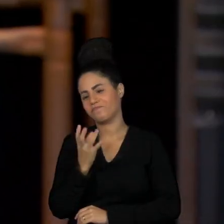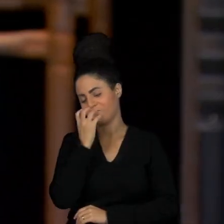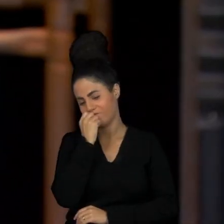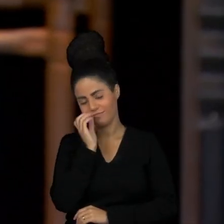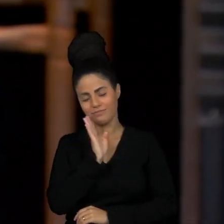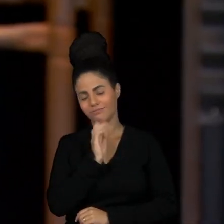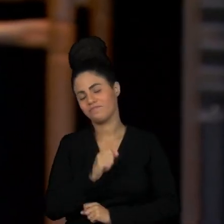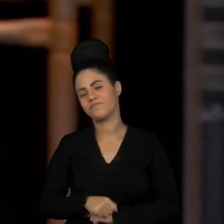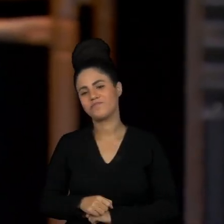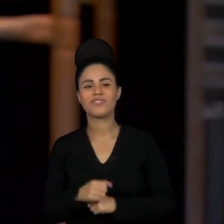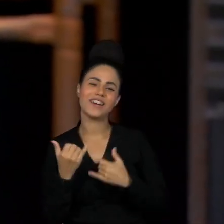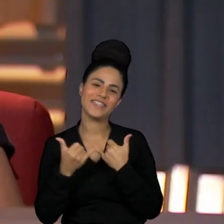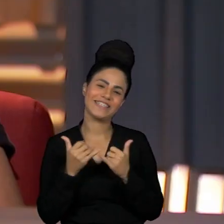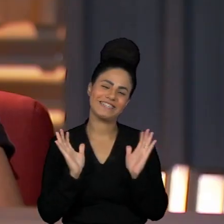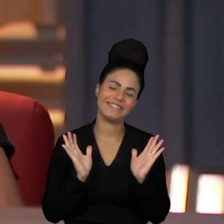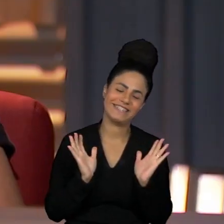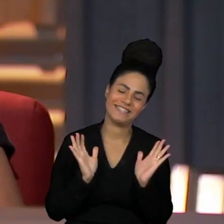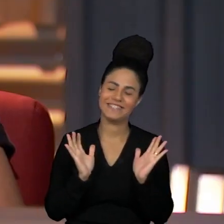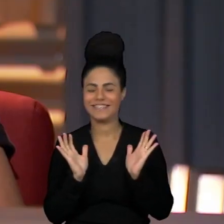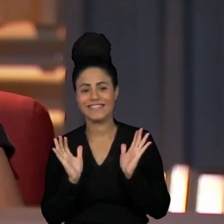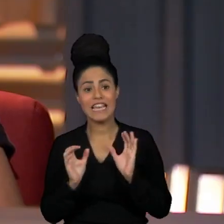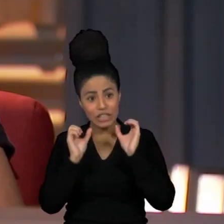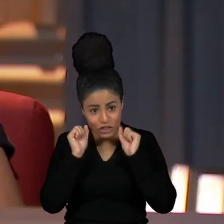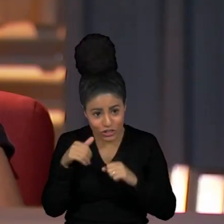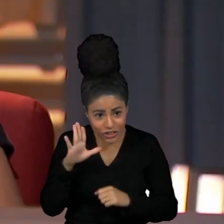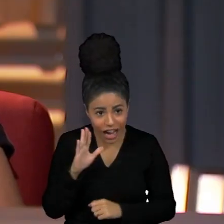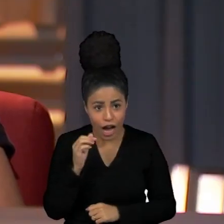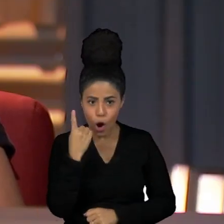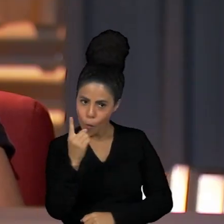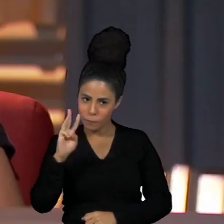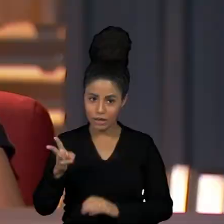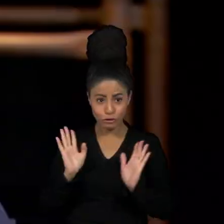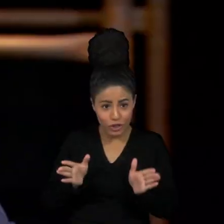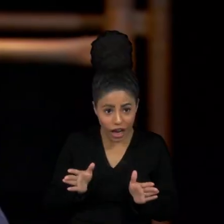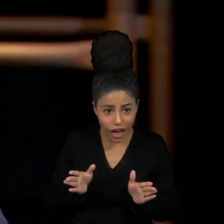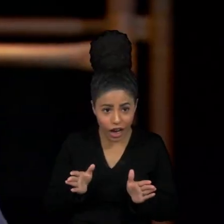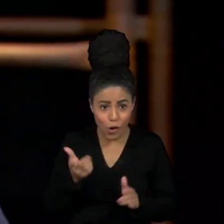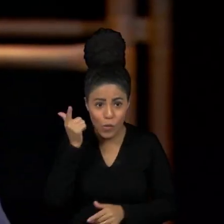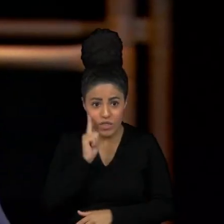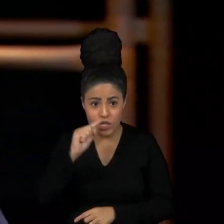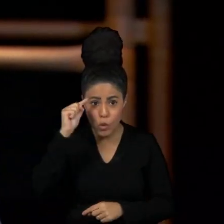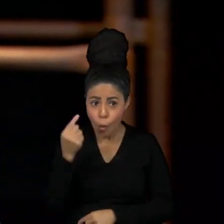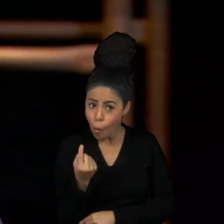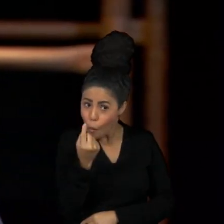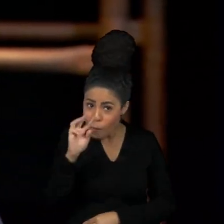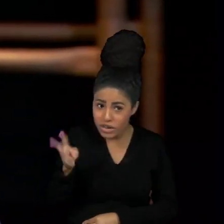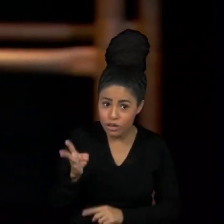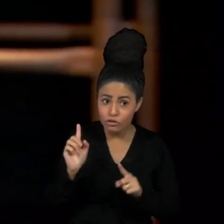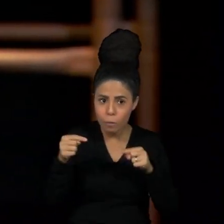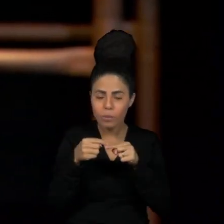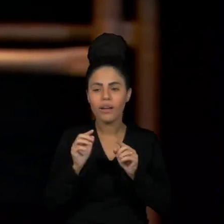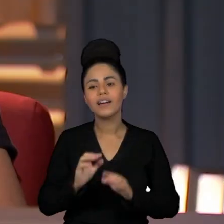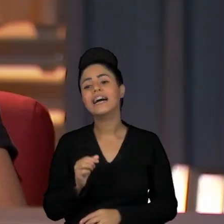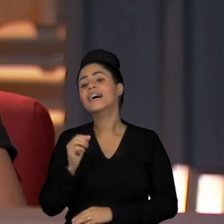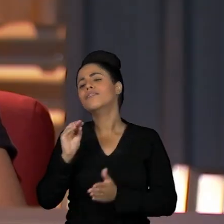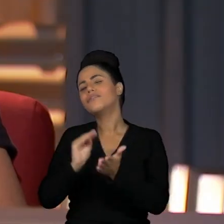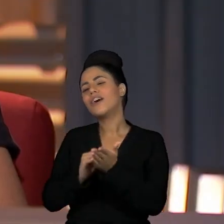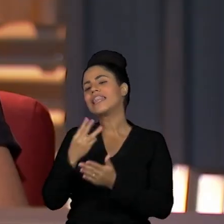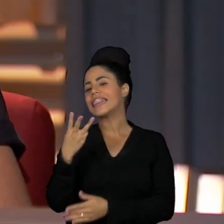Claro, não. Mas assim... Mas já passou de 1? Já Passou de 1, muito bem. Já fez o seu primeiro Falta milhão.